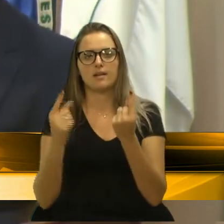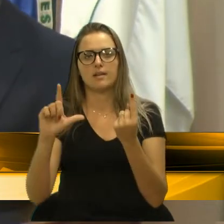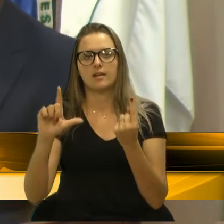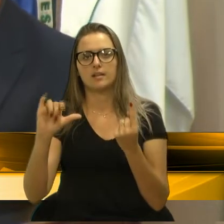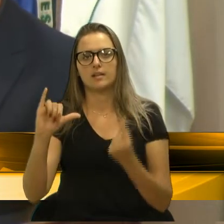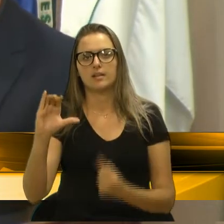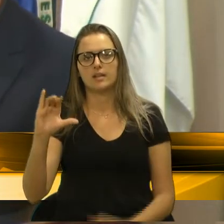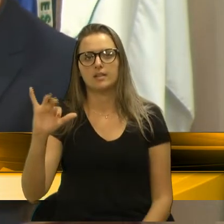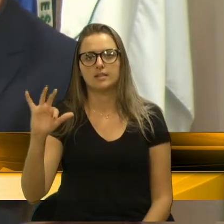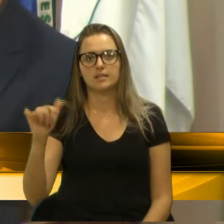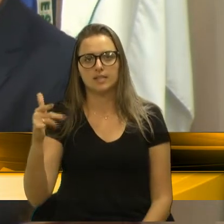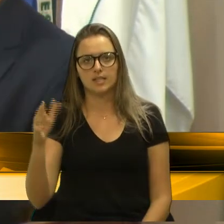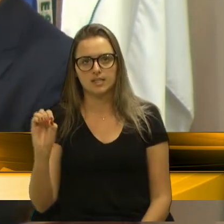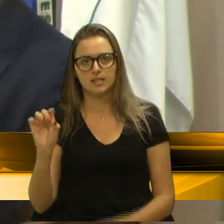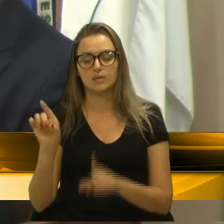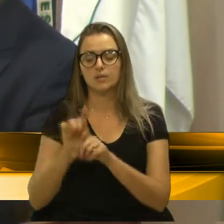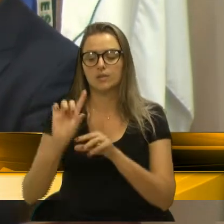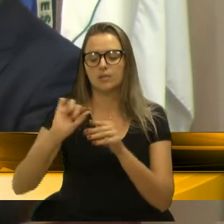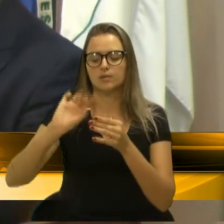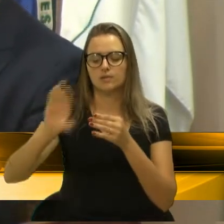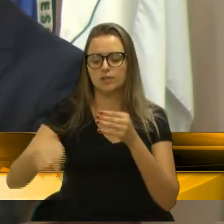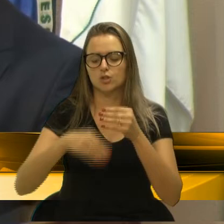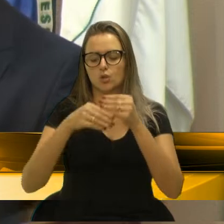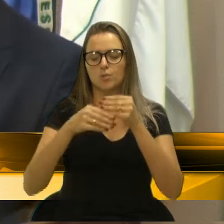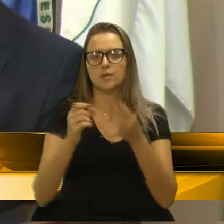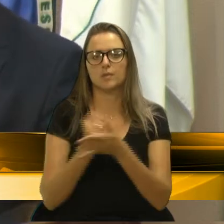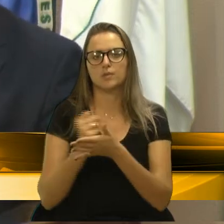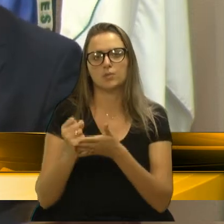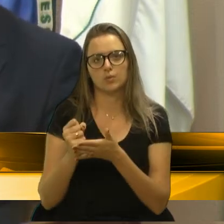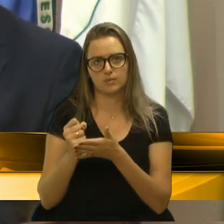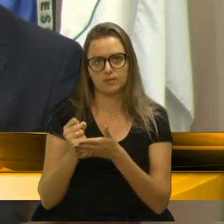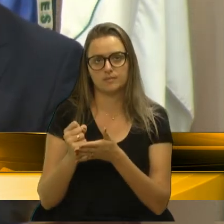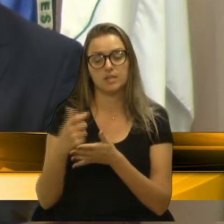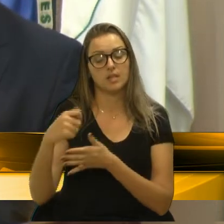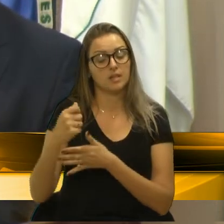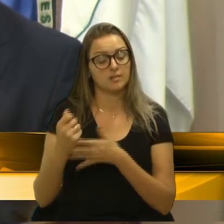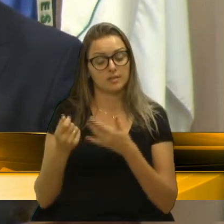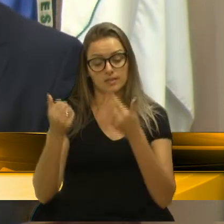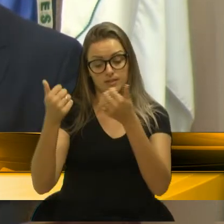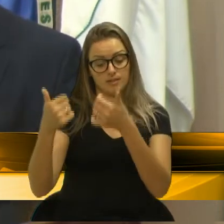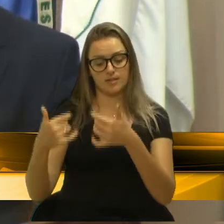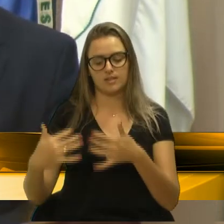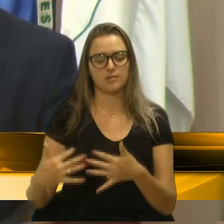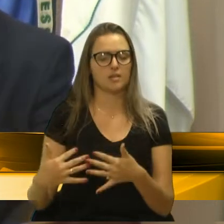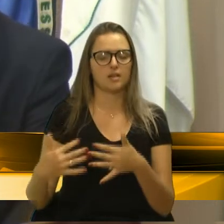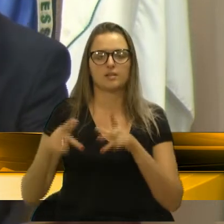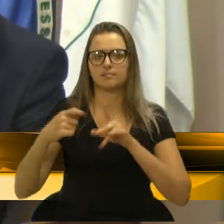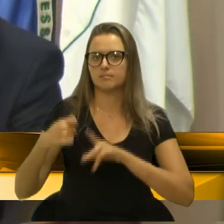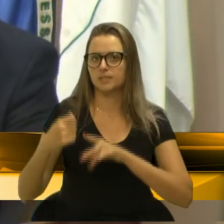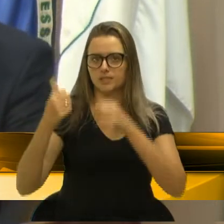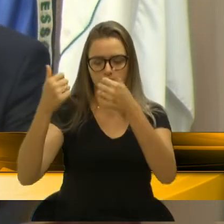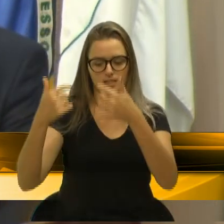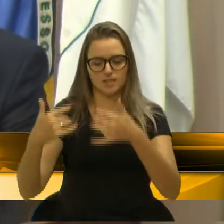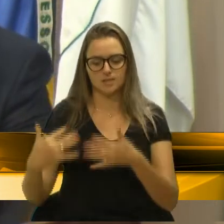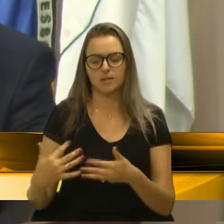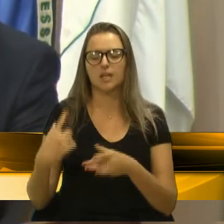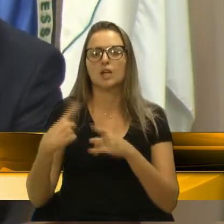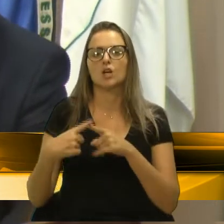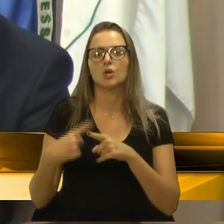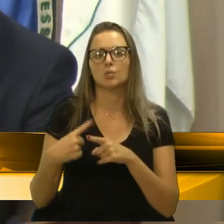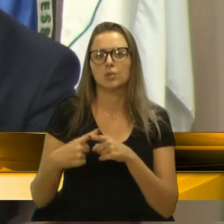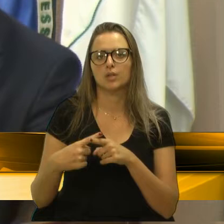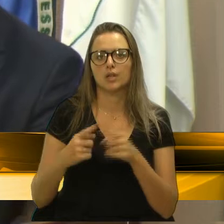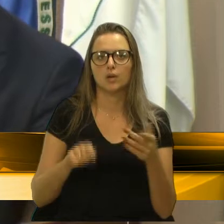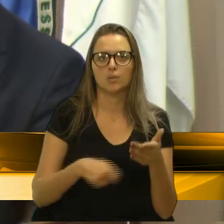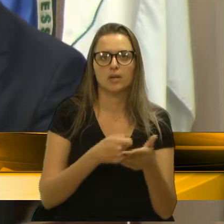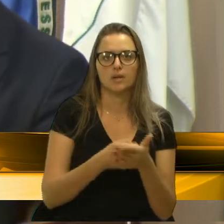fazendo aditivos. Então, é preciso que alguém explique por que o pagamento de